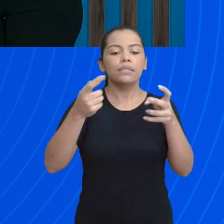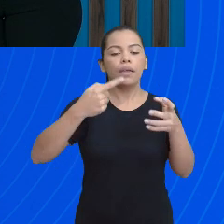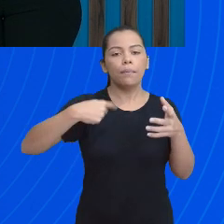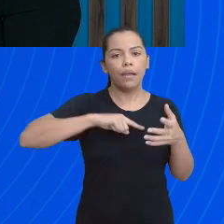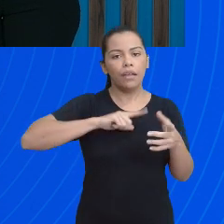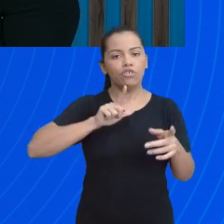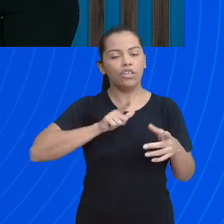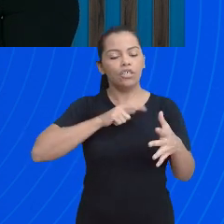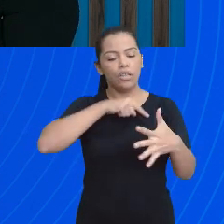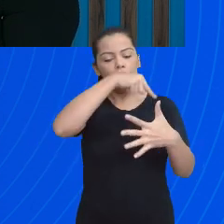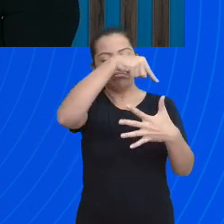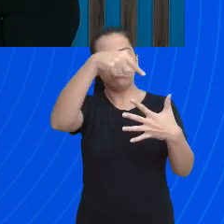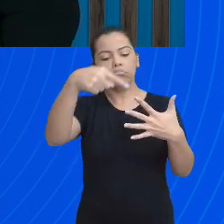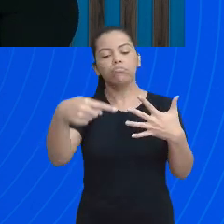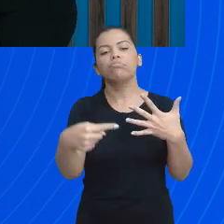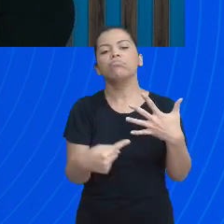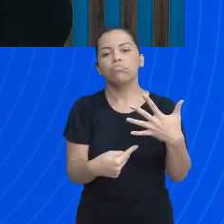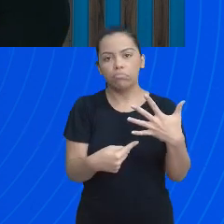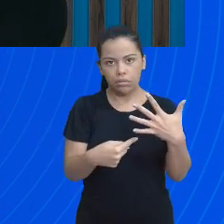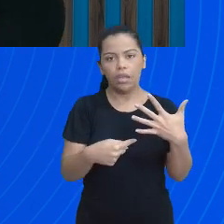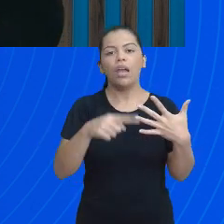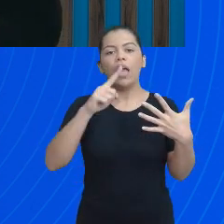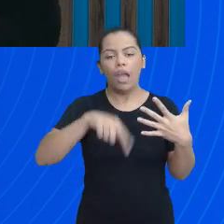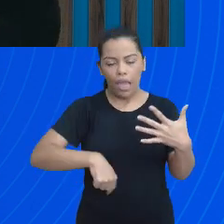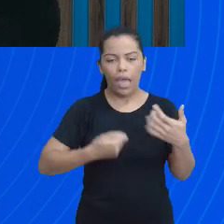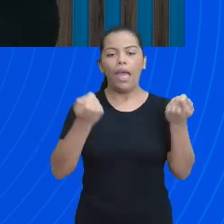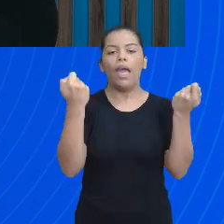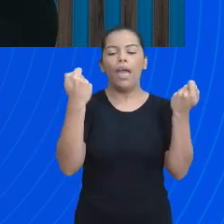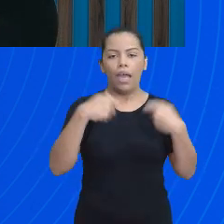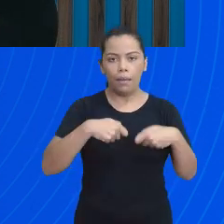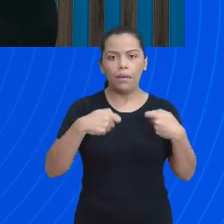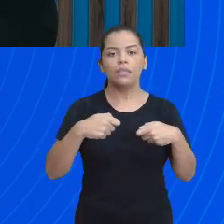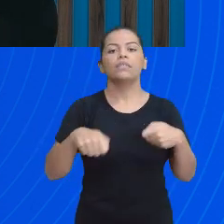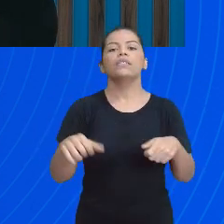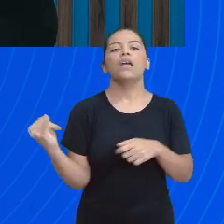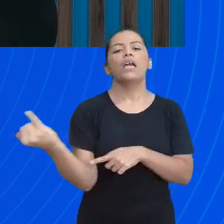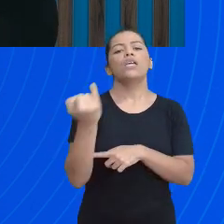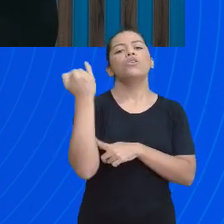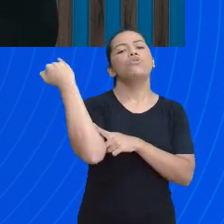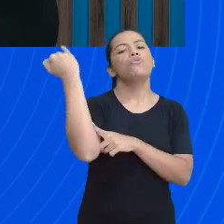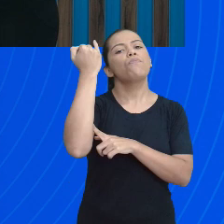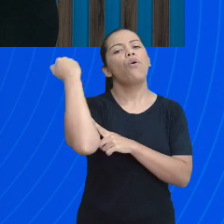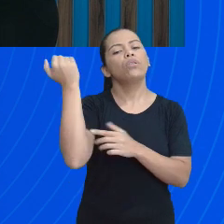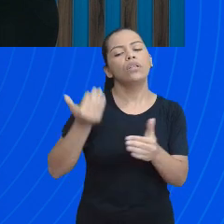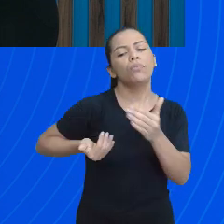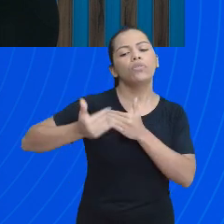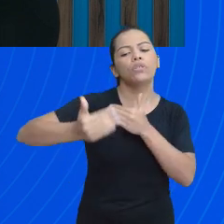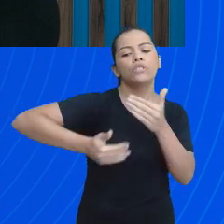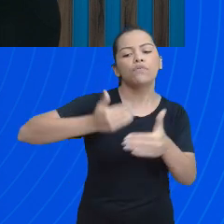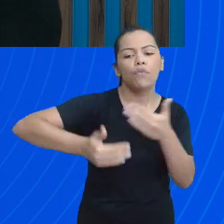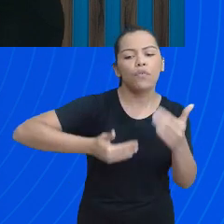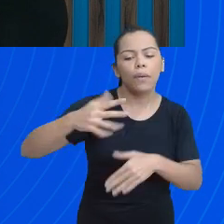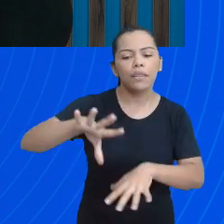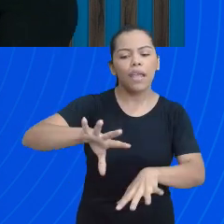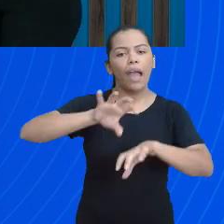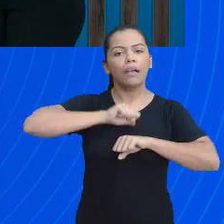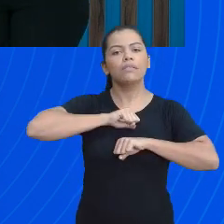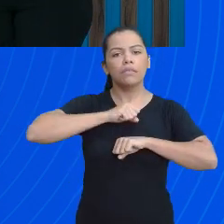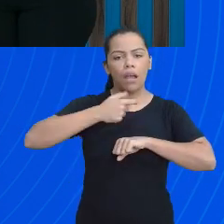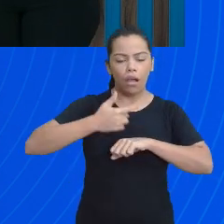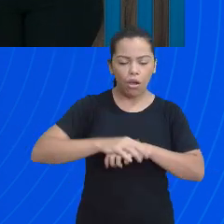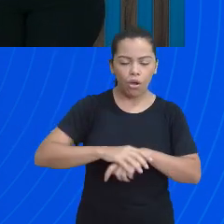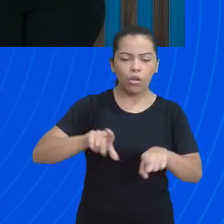são indispensáveis para o processo de aquisição, para o processo de desenvolvimento, para o processo